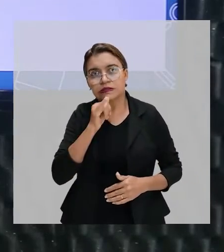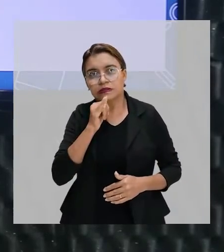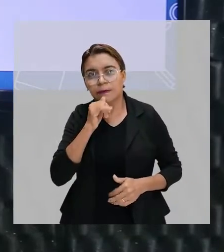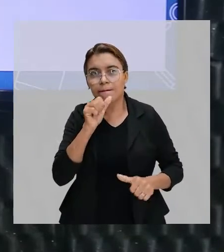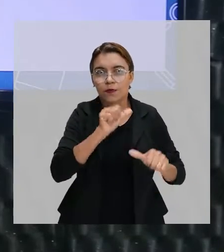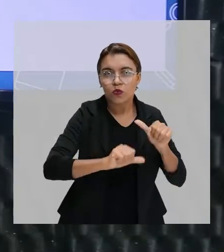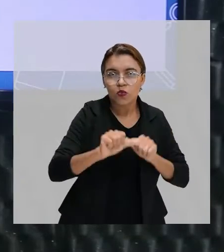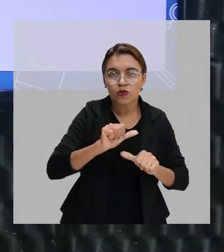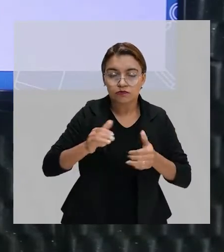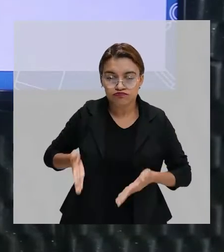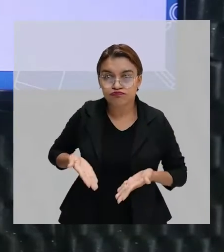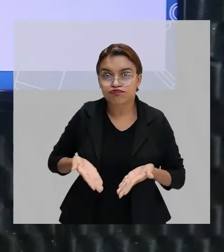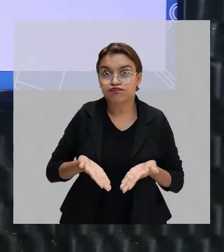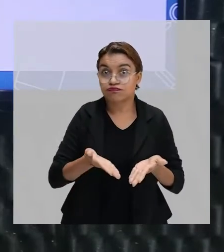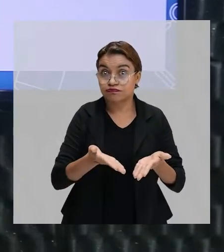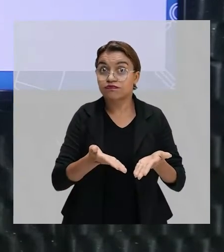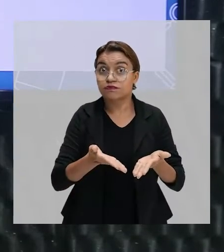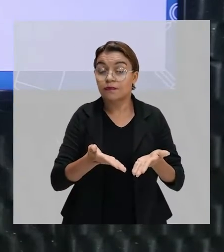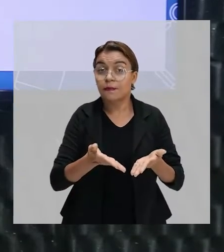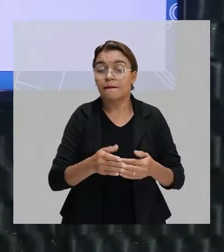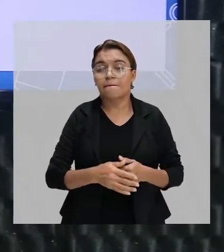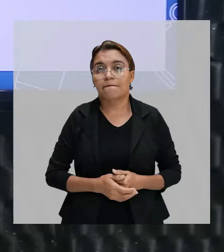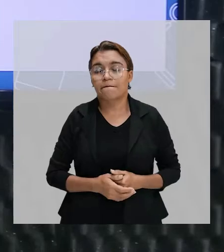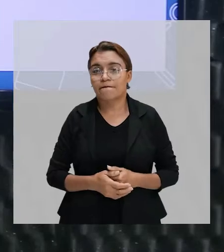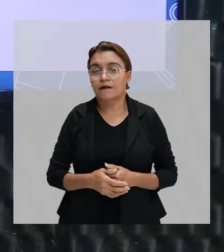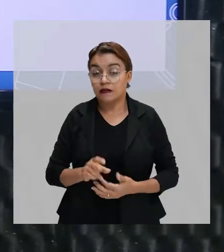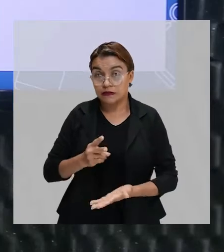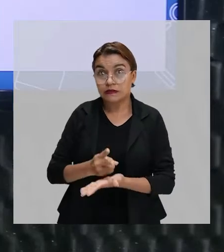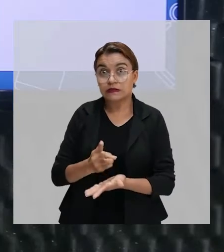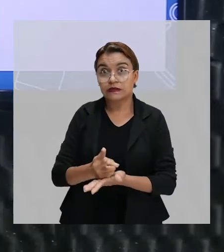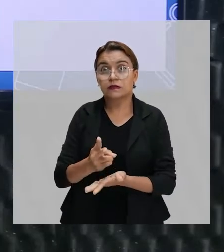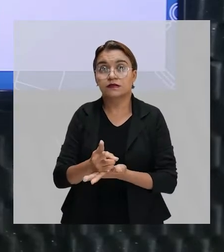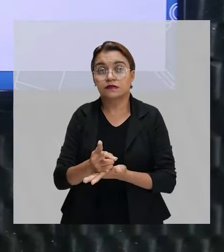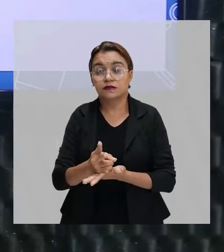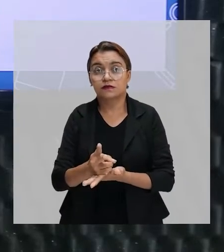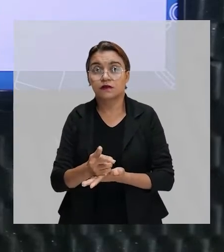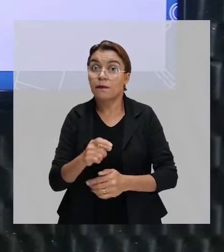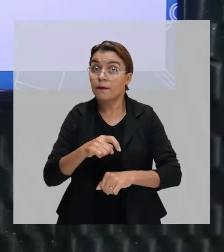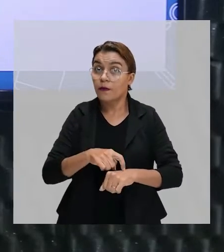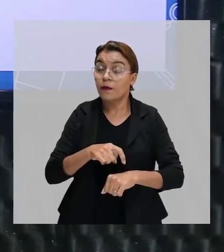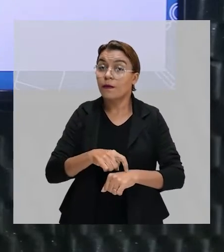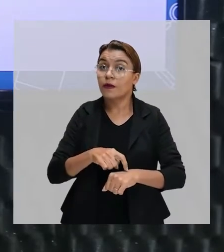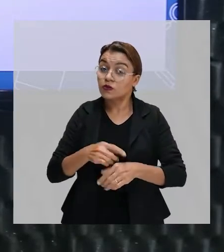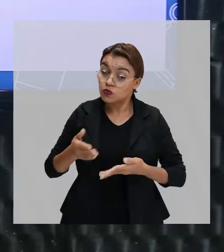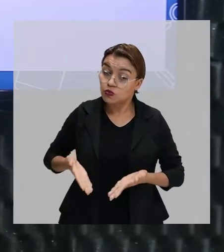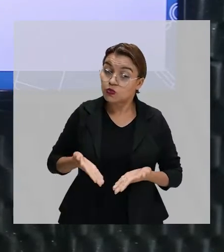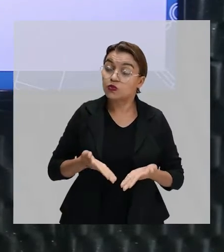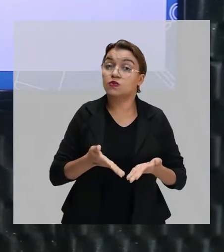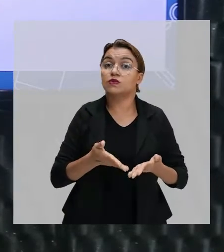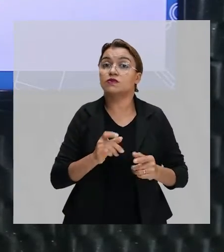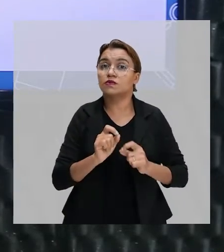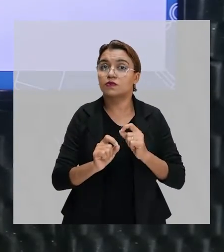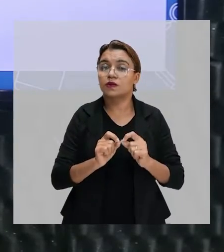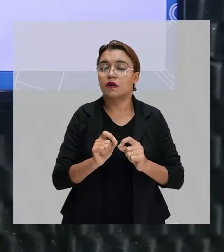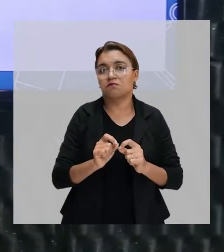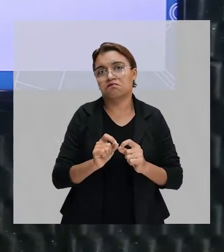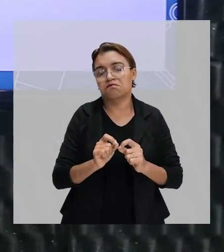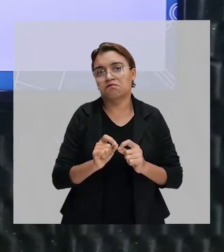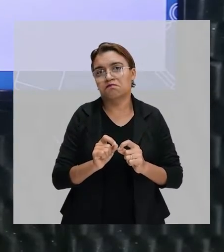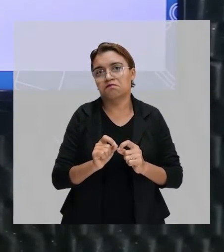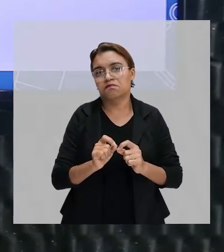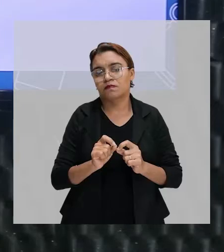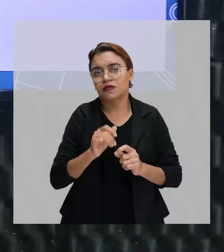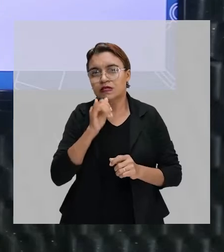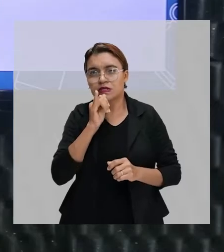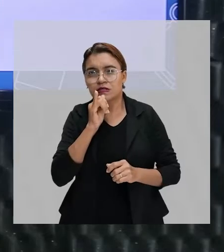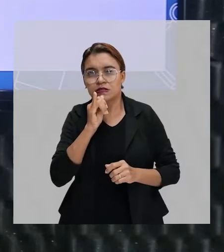série de estímulos de forma contínua em determinado momento aquele estímulo ele vai deixar de